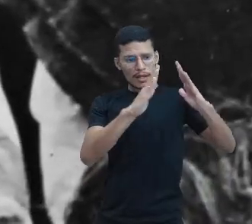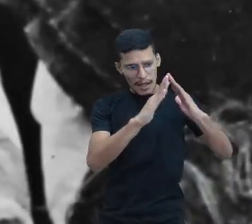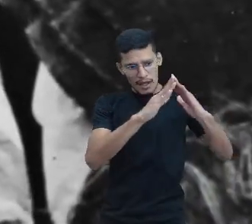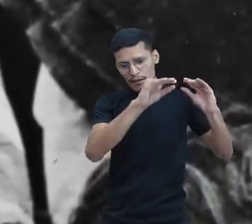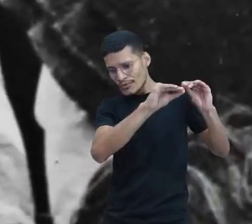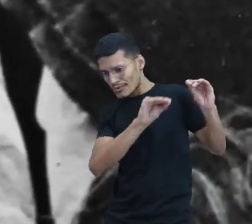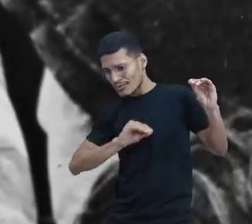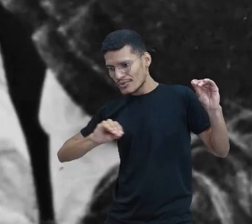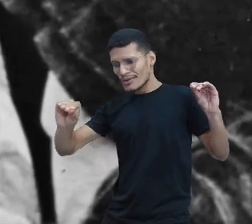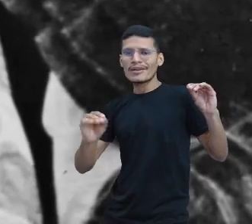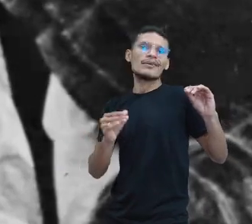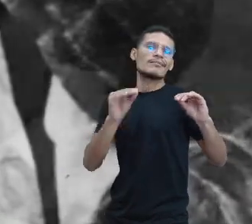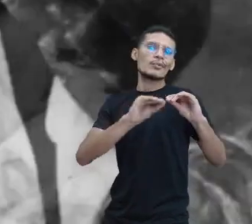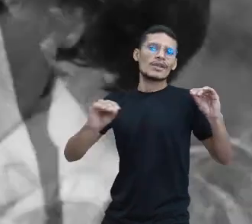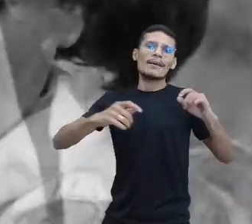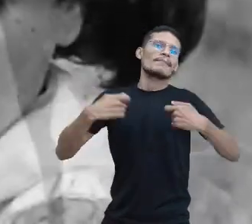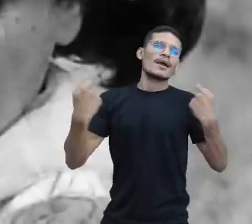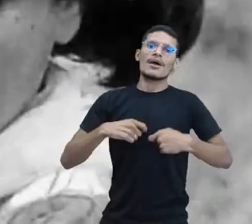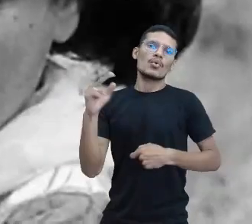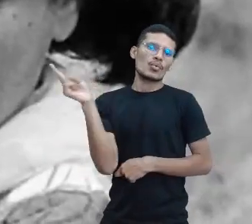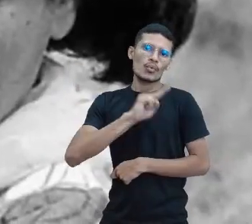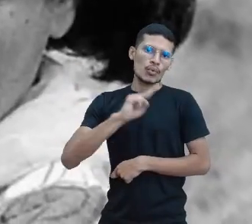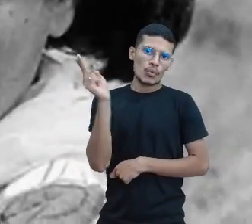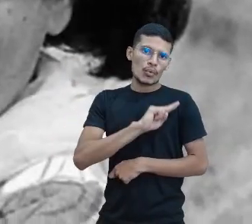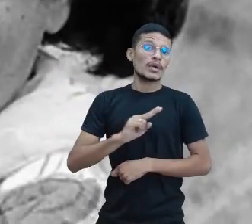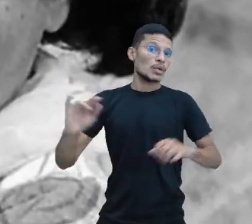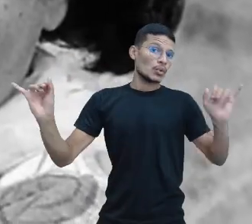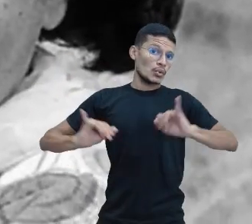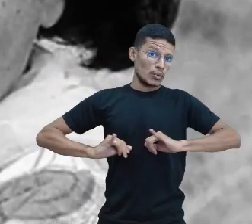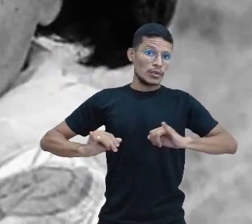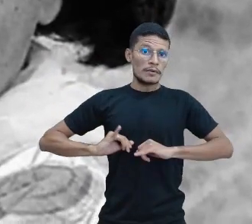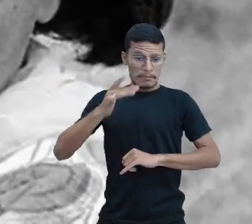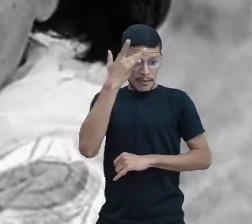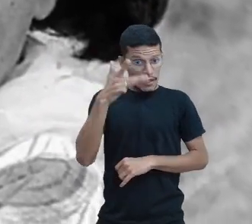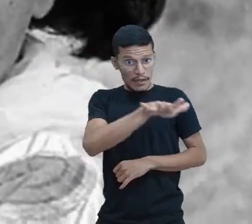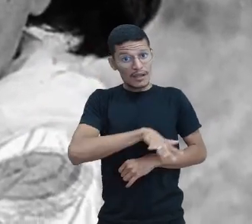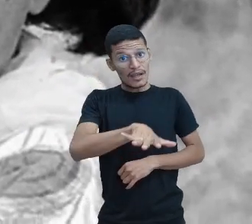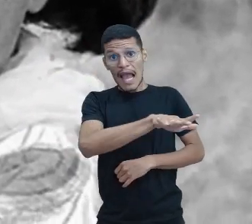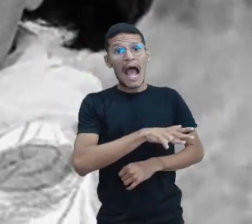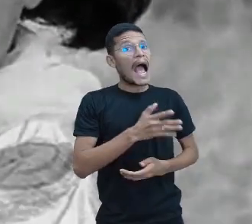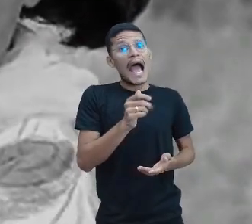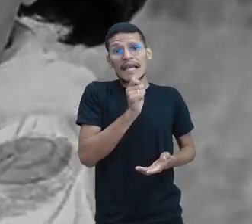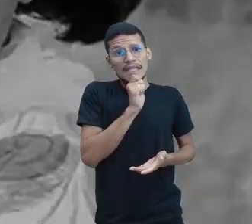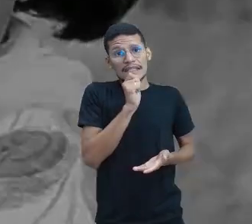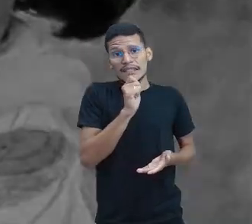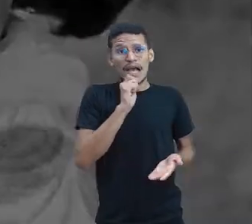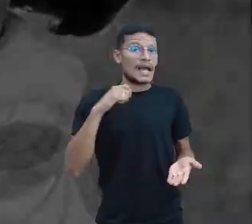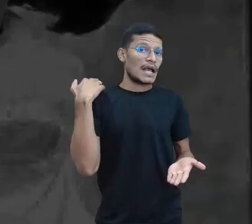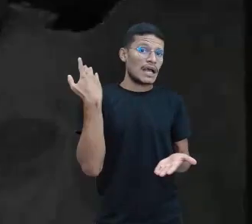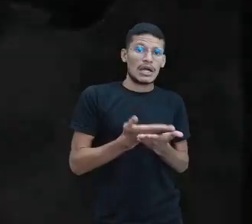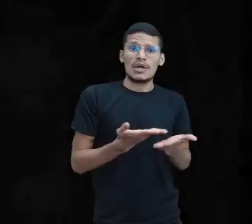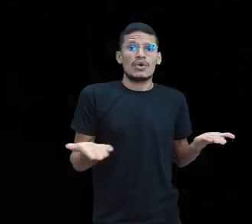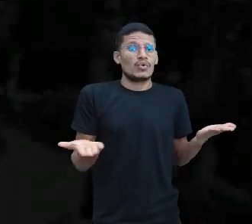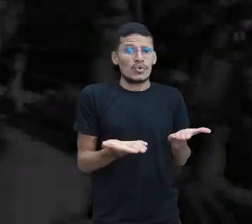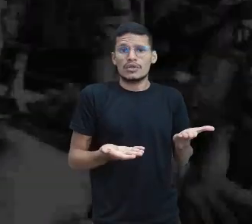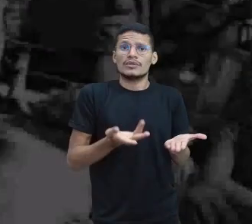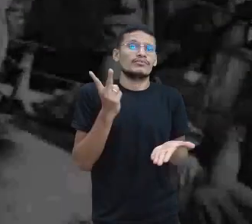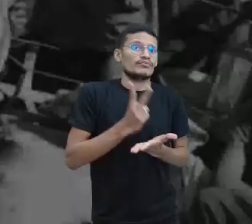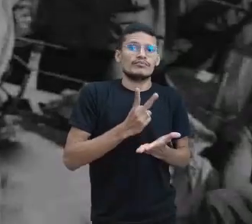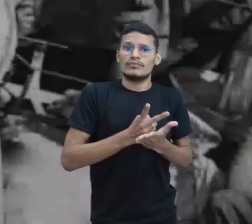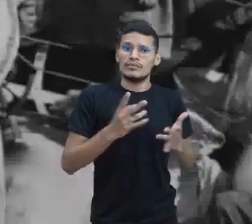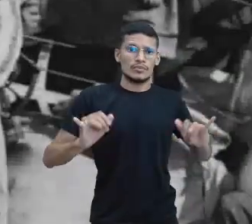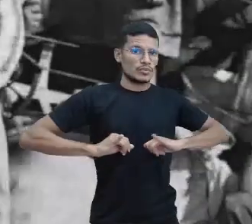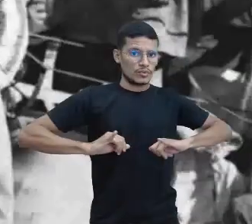tornaram refugiados. O sofrimento dos refugiados da Palestina continua sem solução até hoje.